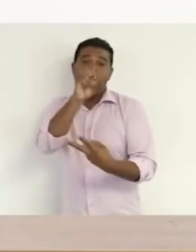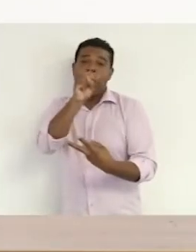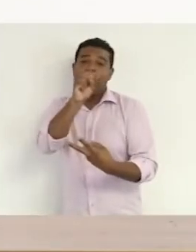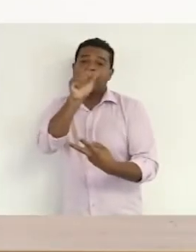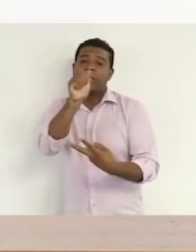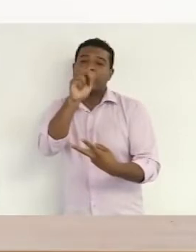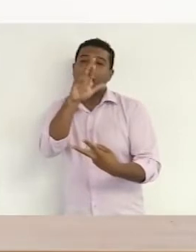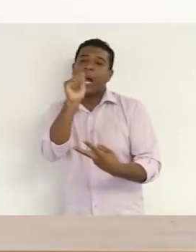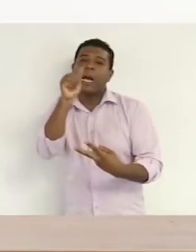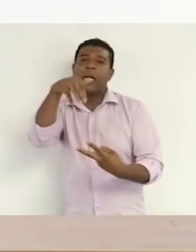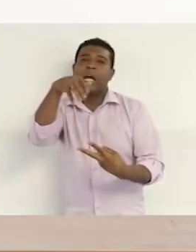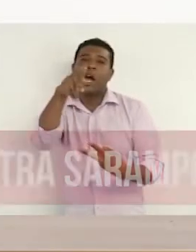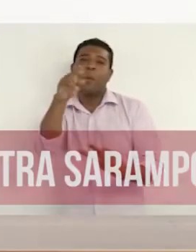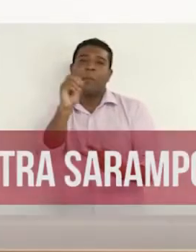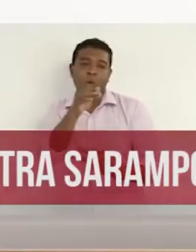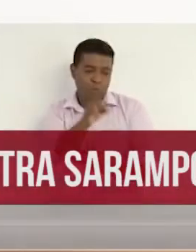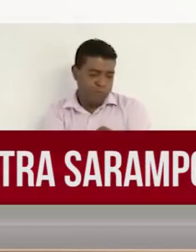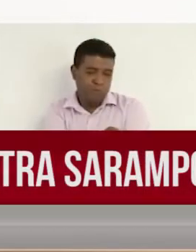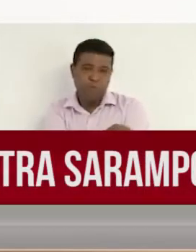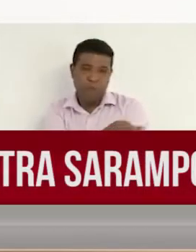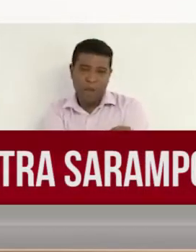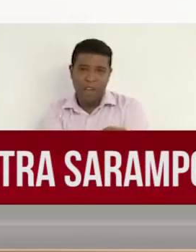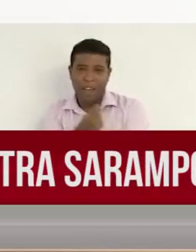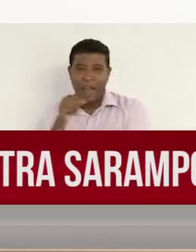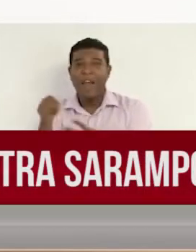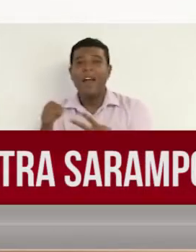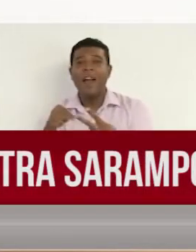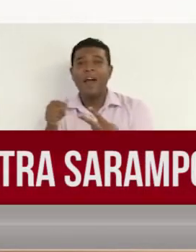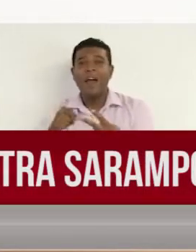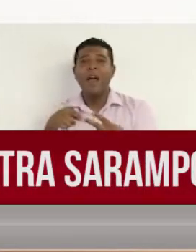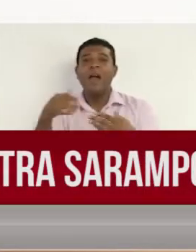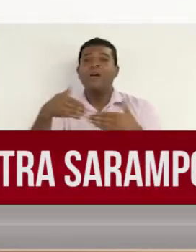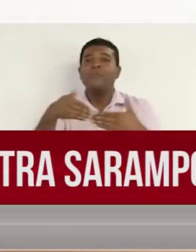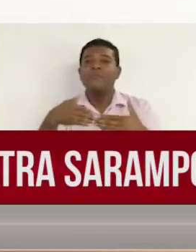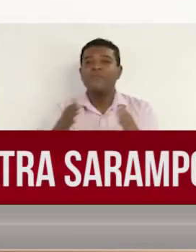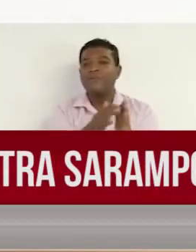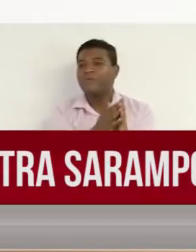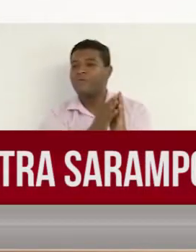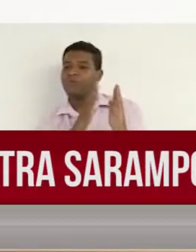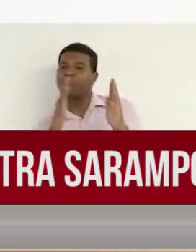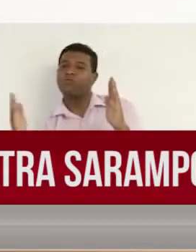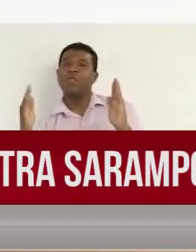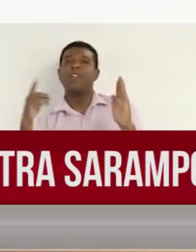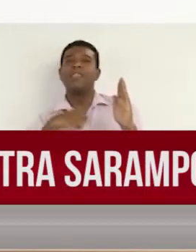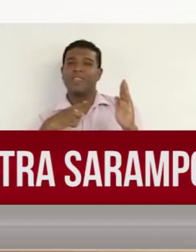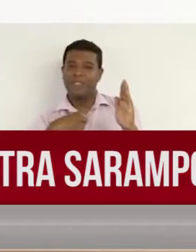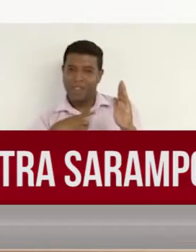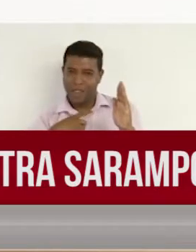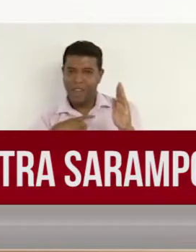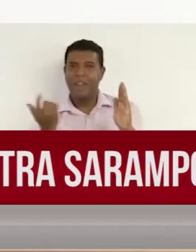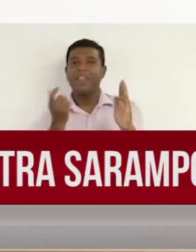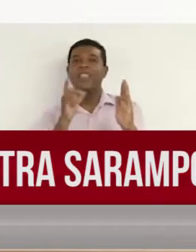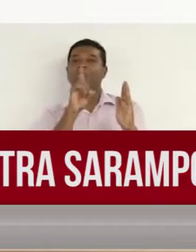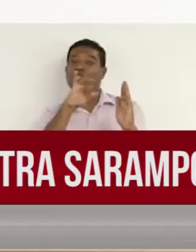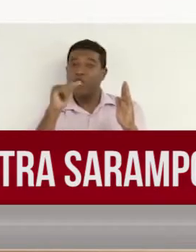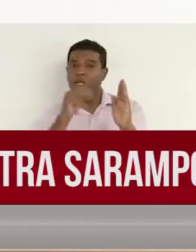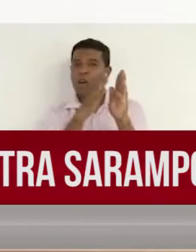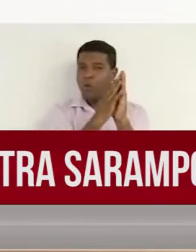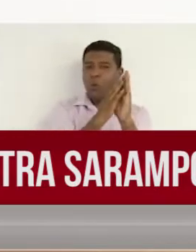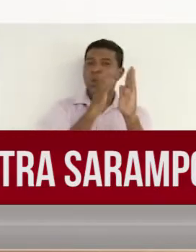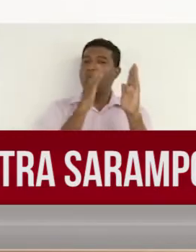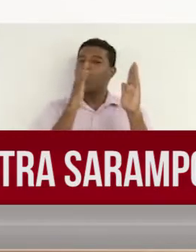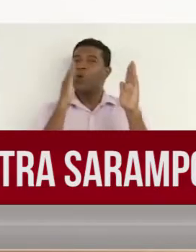e as pessoas de 20 a 49 anos é devem procurar o posto de saúde mais próximo